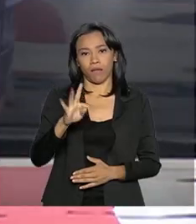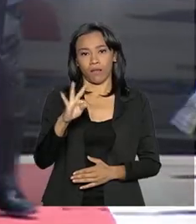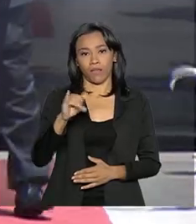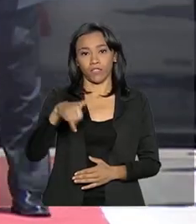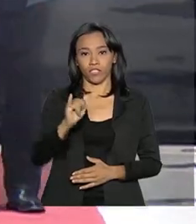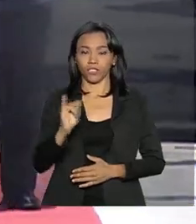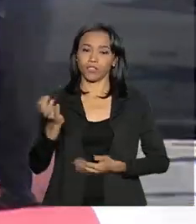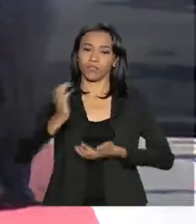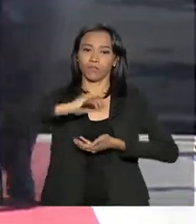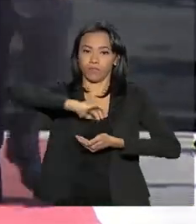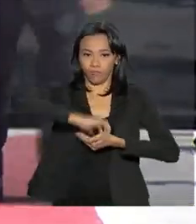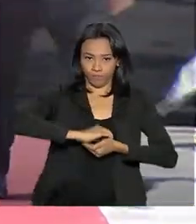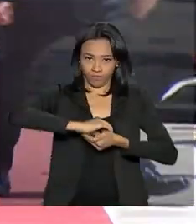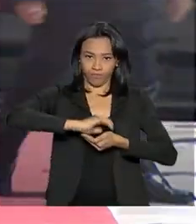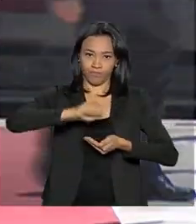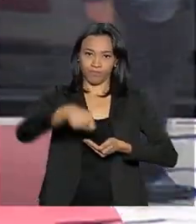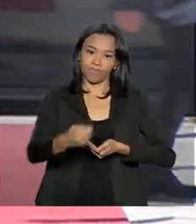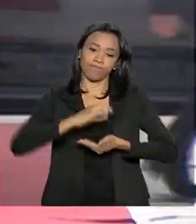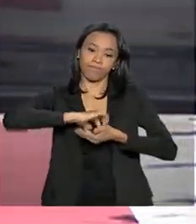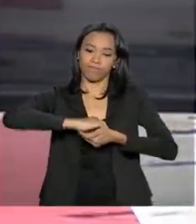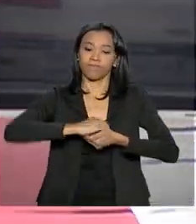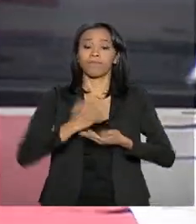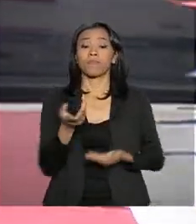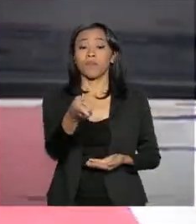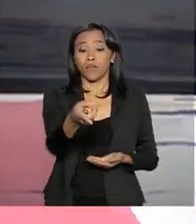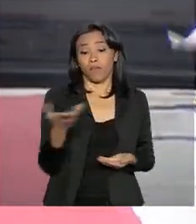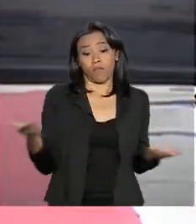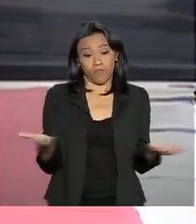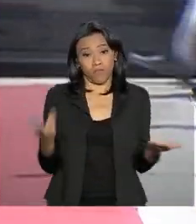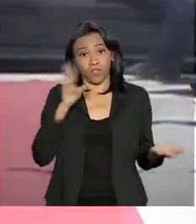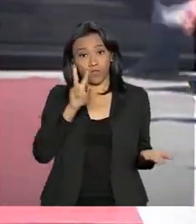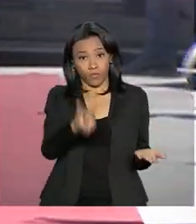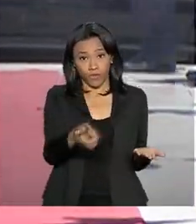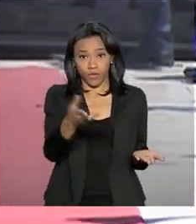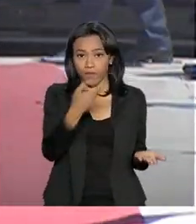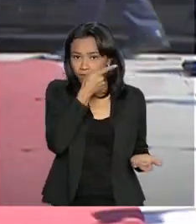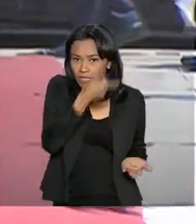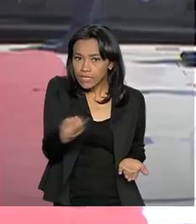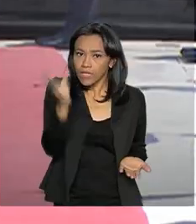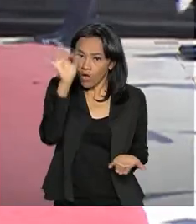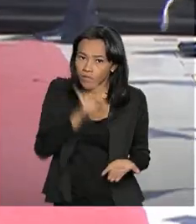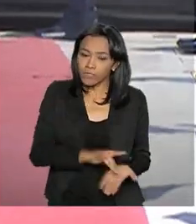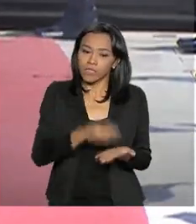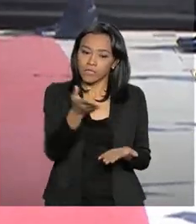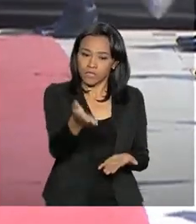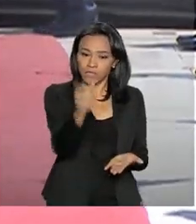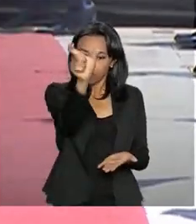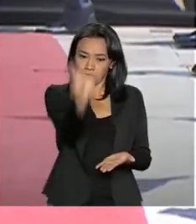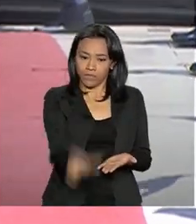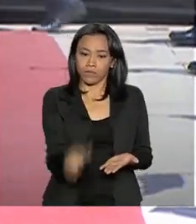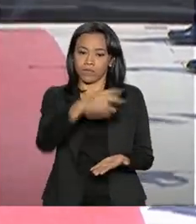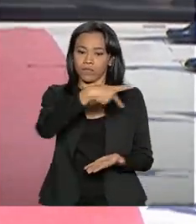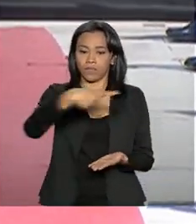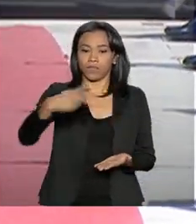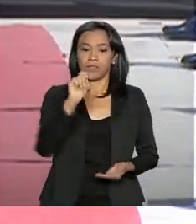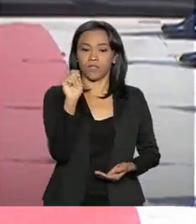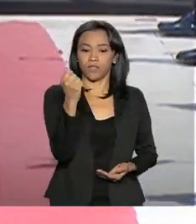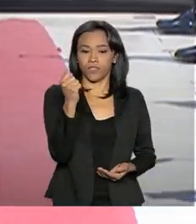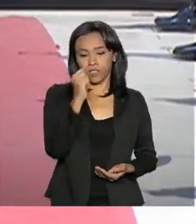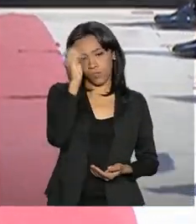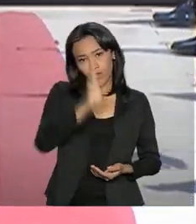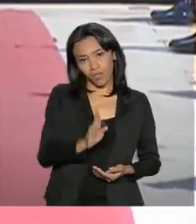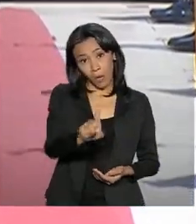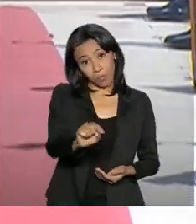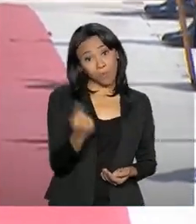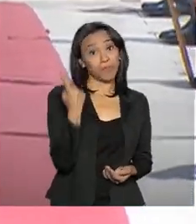São imagens ao vivo da TVNBR nesta cobertura da visita oficial do presidente argentino ao Brasil. É o primeiro